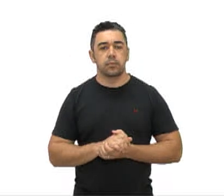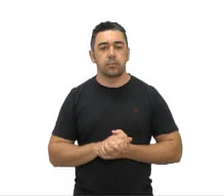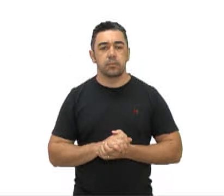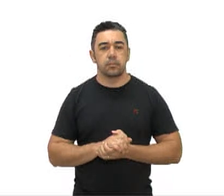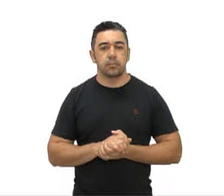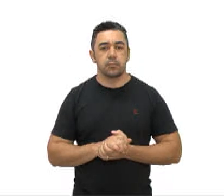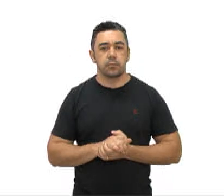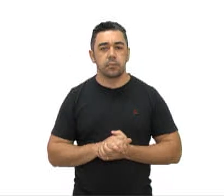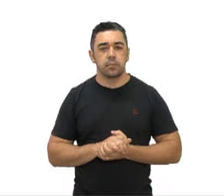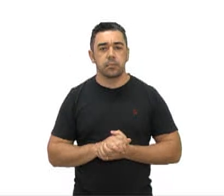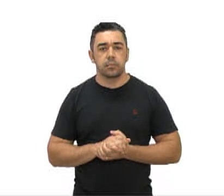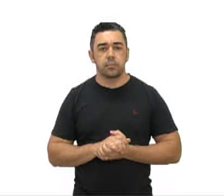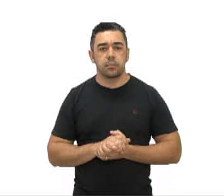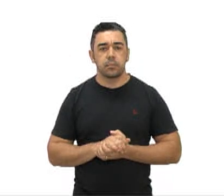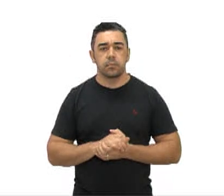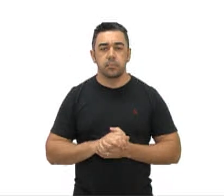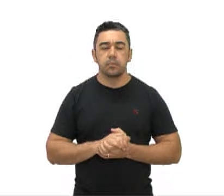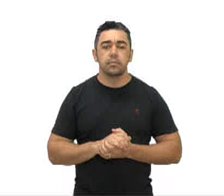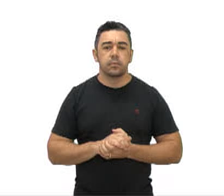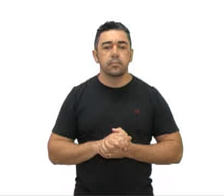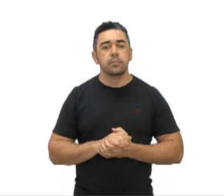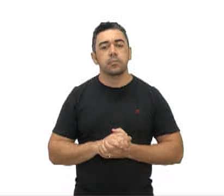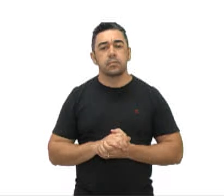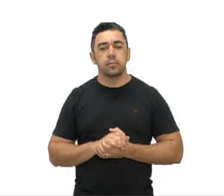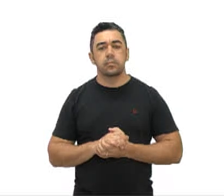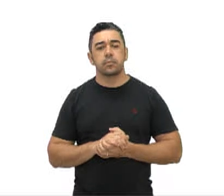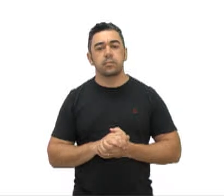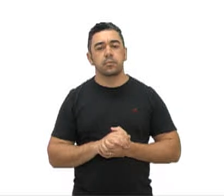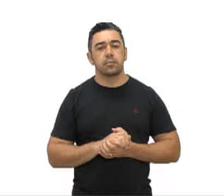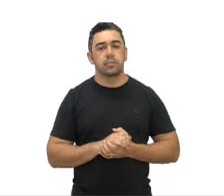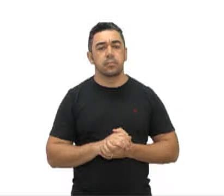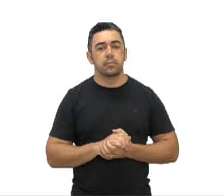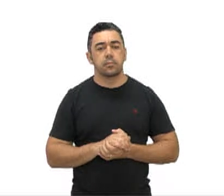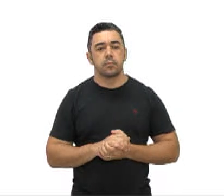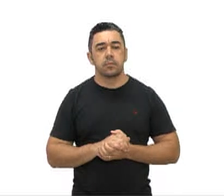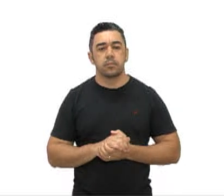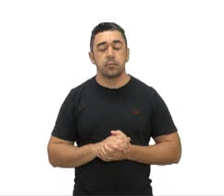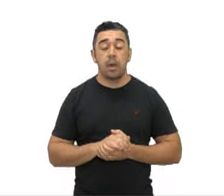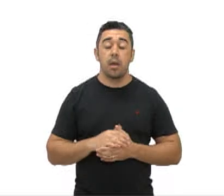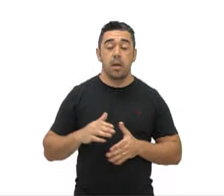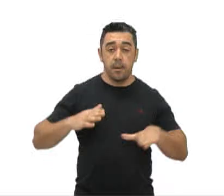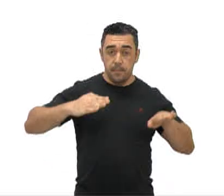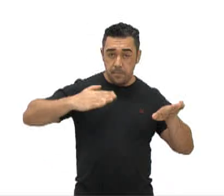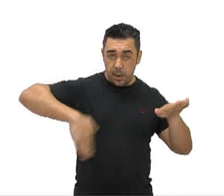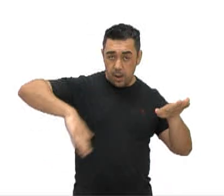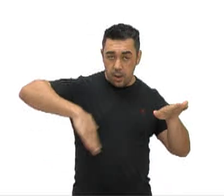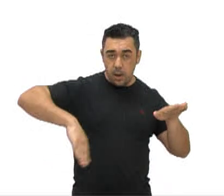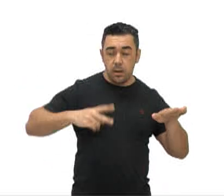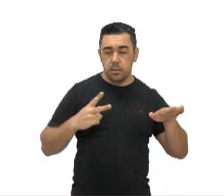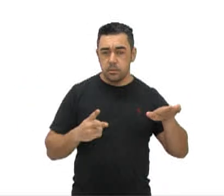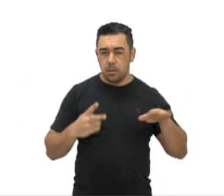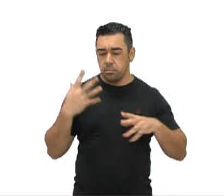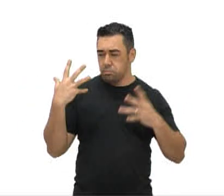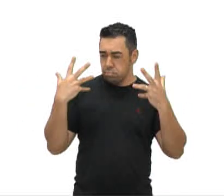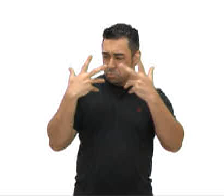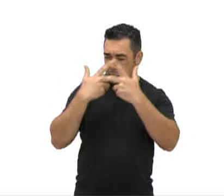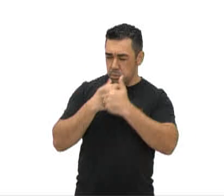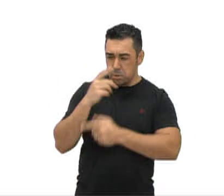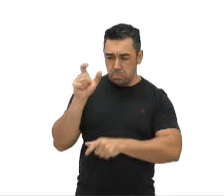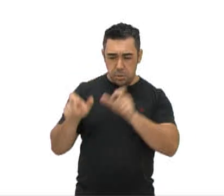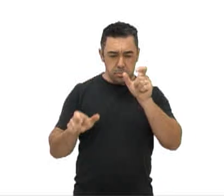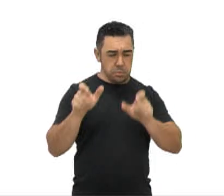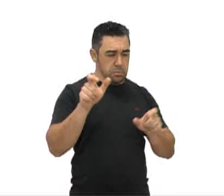com muita gente bonita e dourada, bajo um cielo despejado. Então, as pessoas sempre muito bonitas,